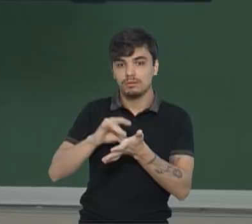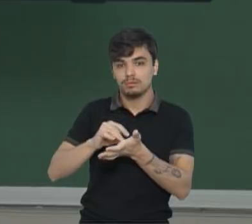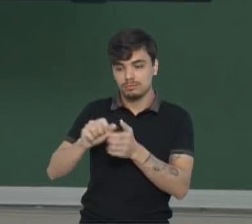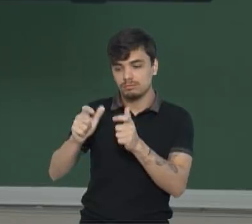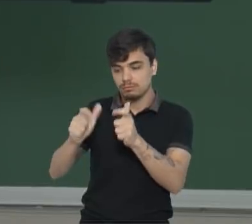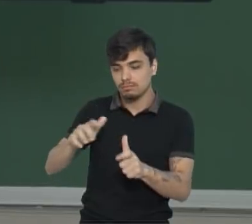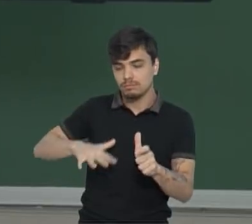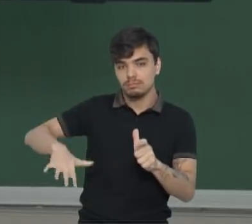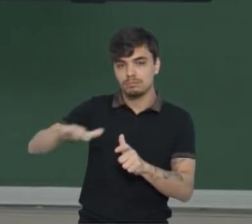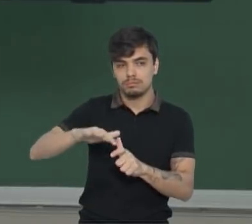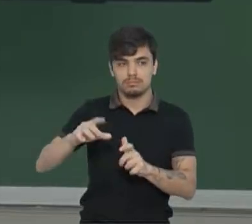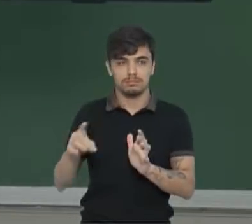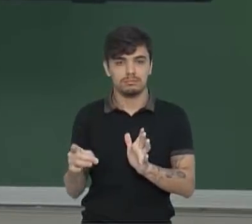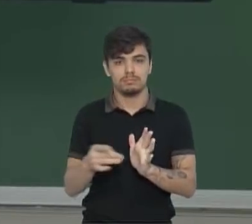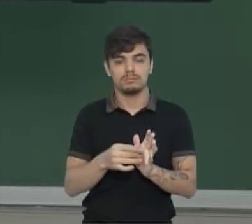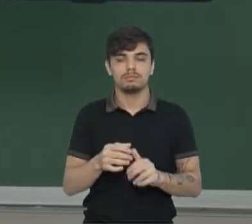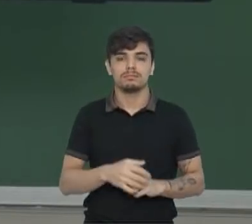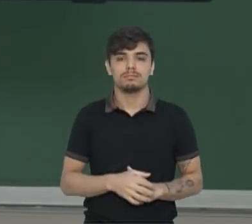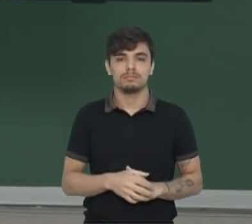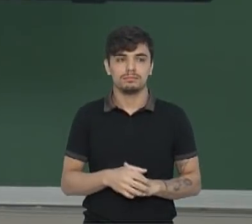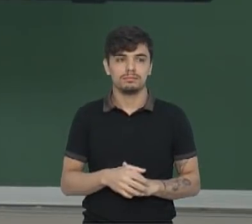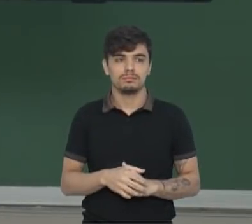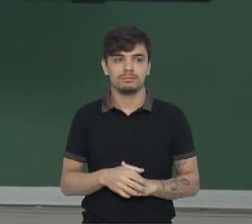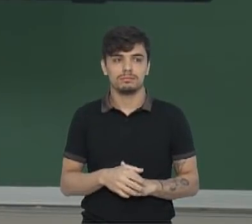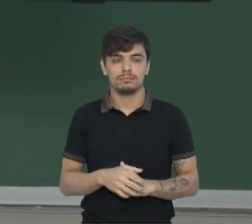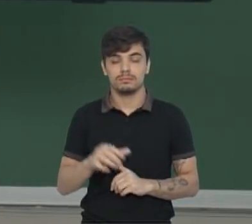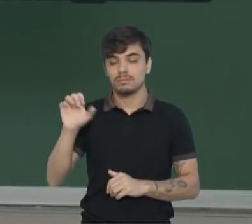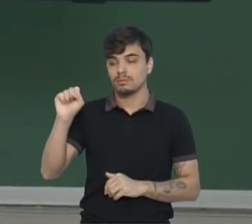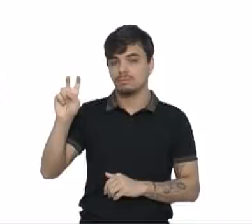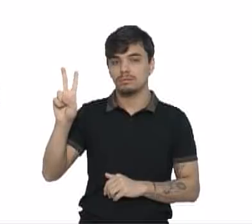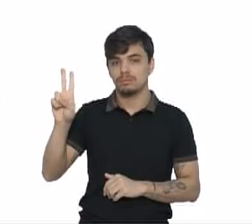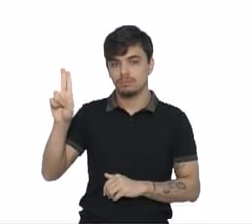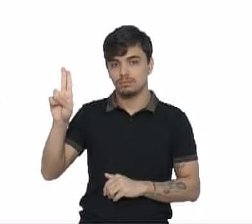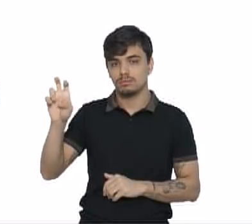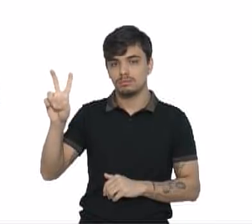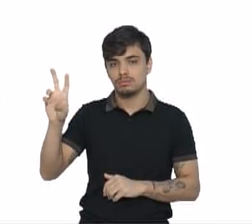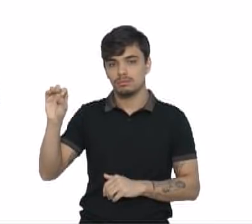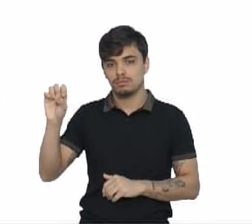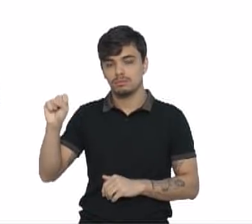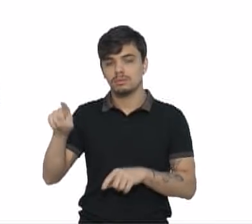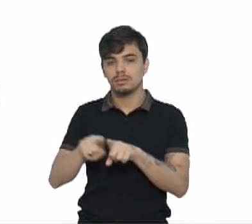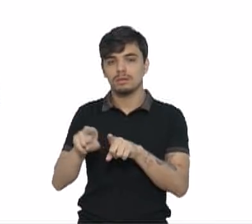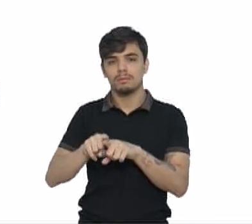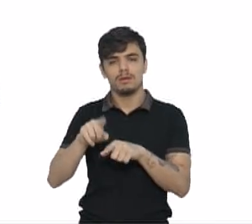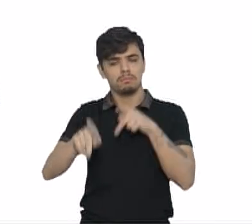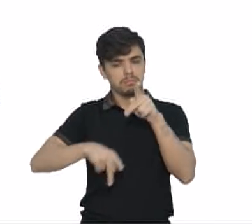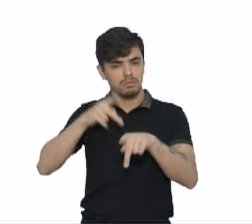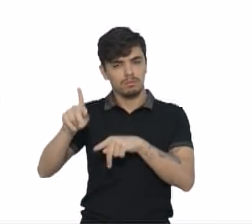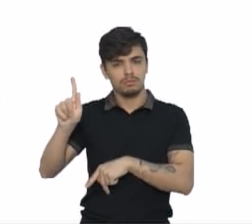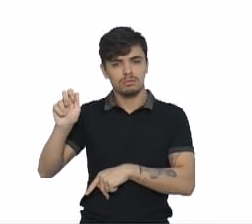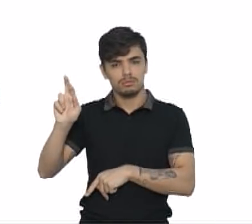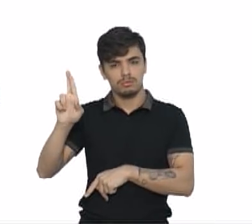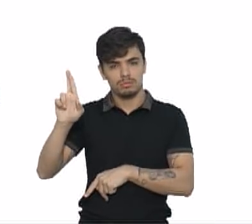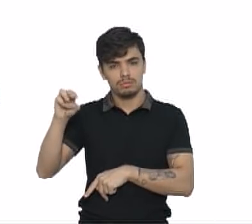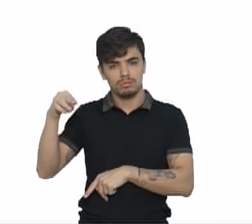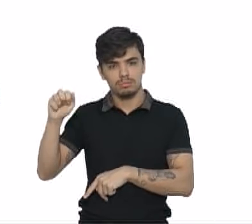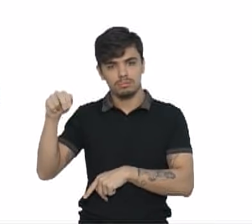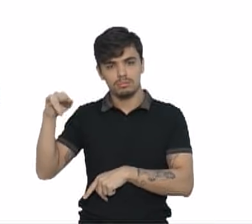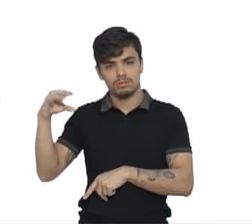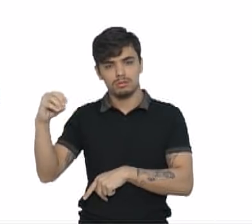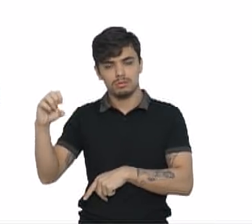reino ao seu território. Os suevos também são um dos vários povos germânicos que, com a queda de Roma, tomaram,